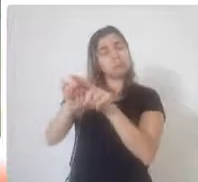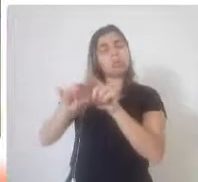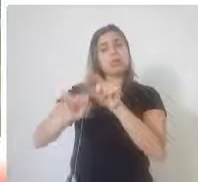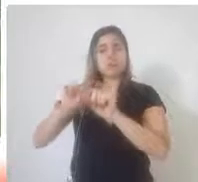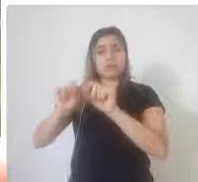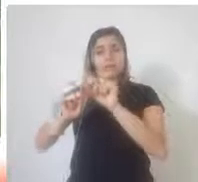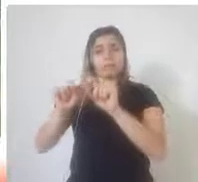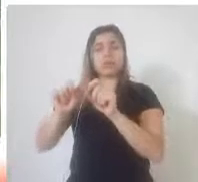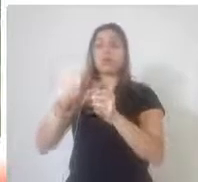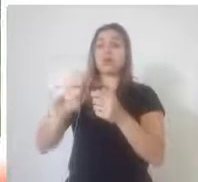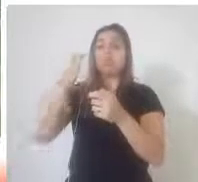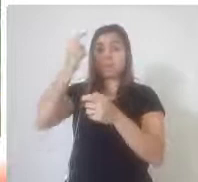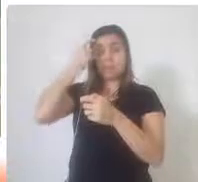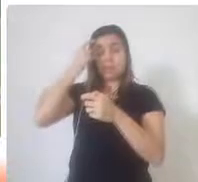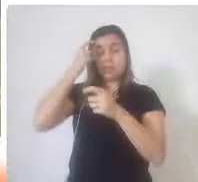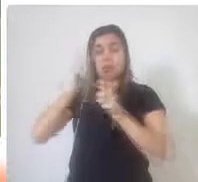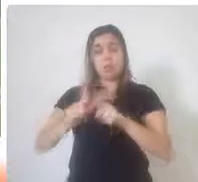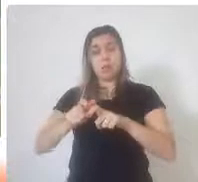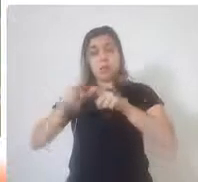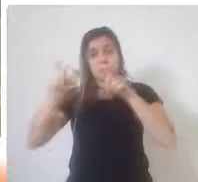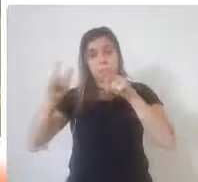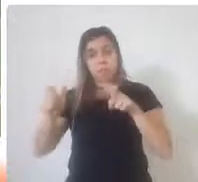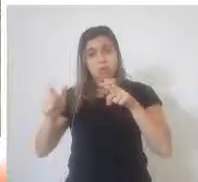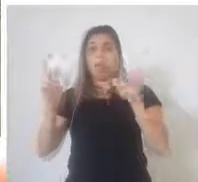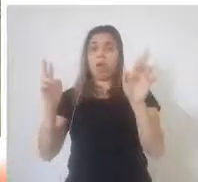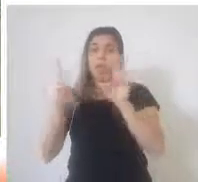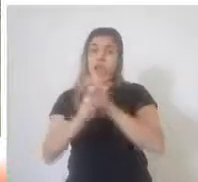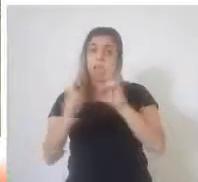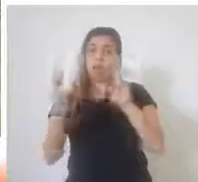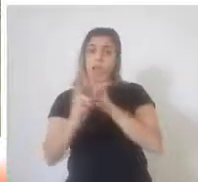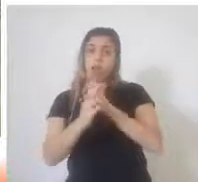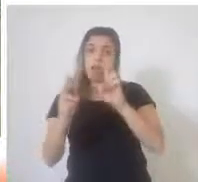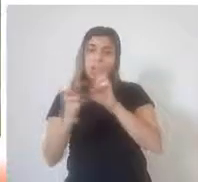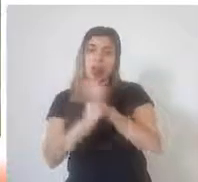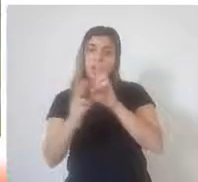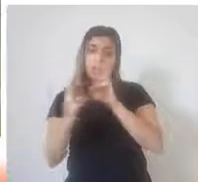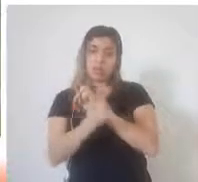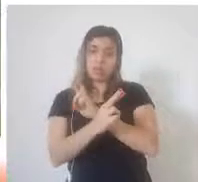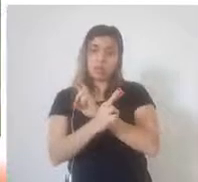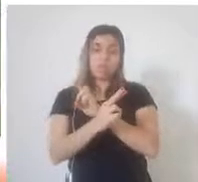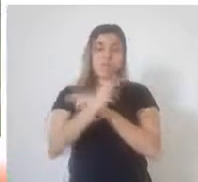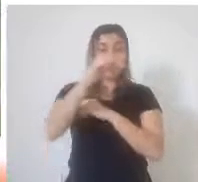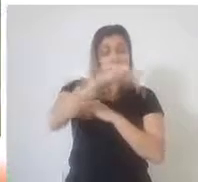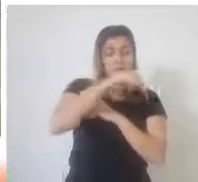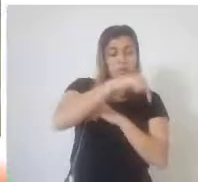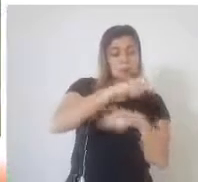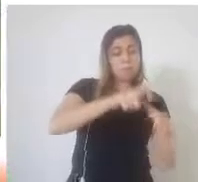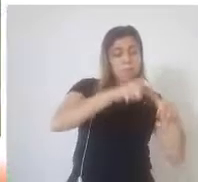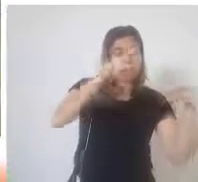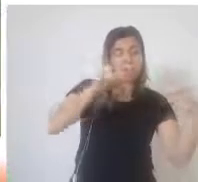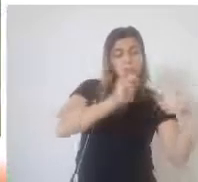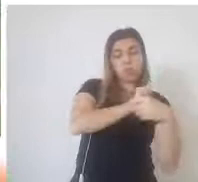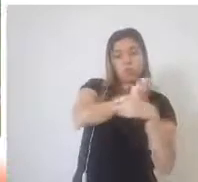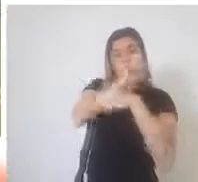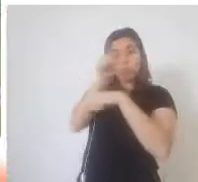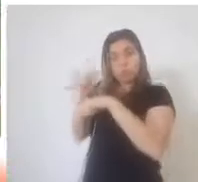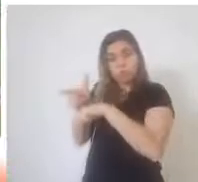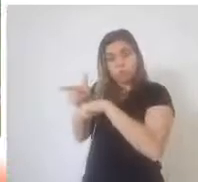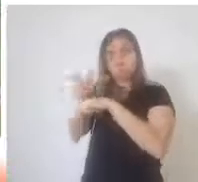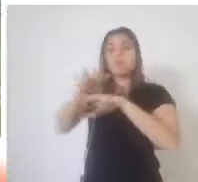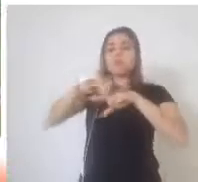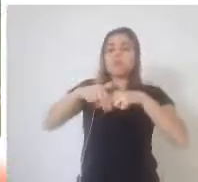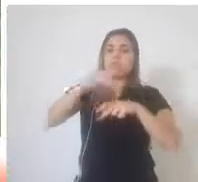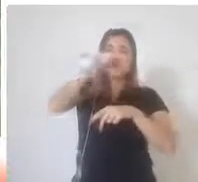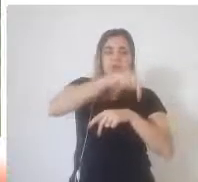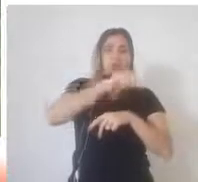né, dos organismos do fitoplâncton é maior em relação aos vegetais, às plantas. Com isso, a gente